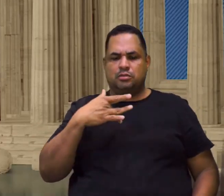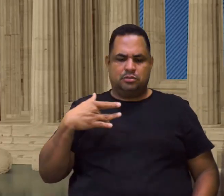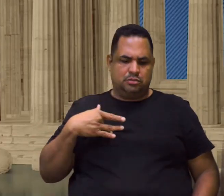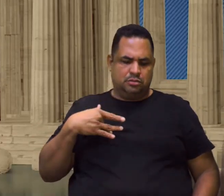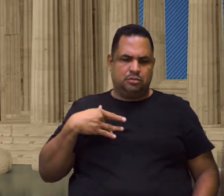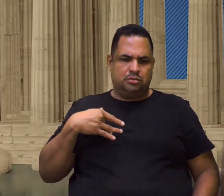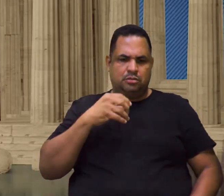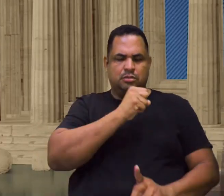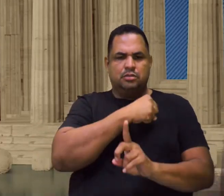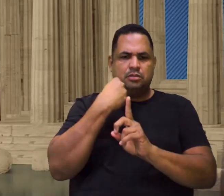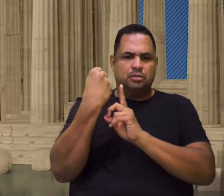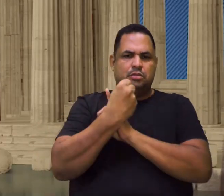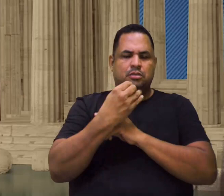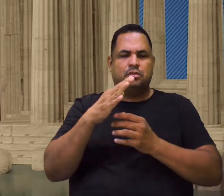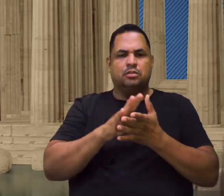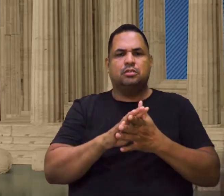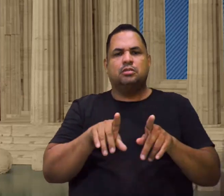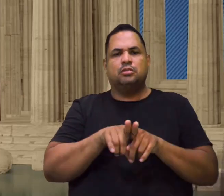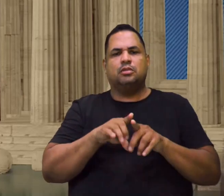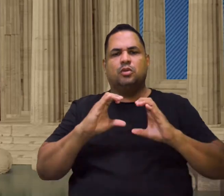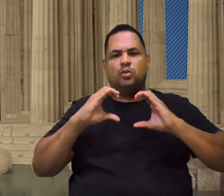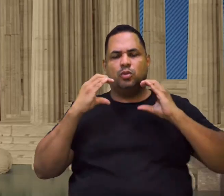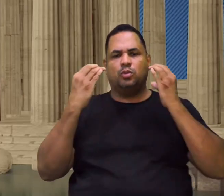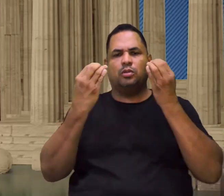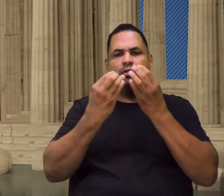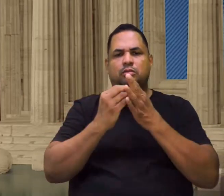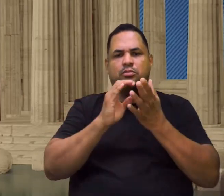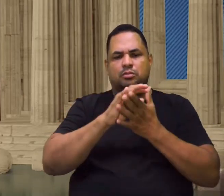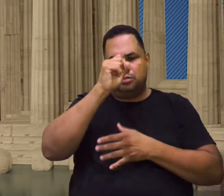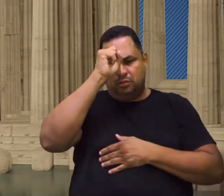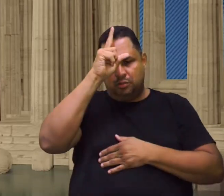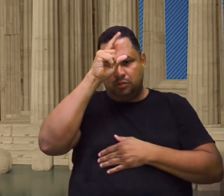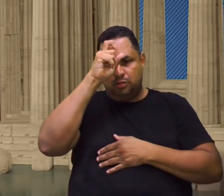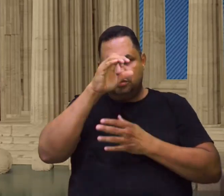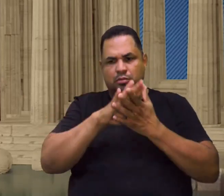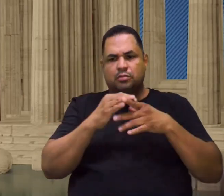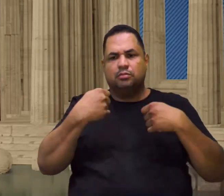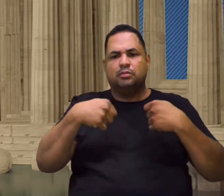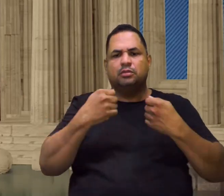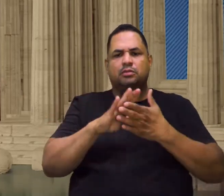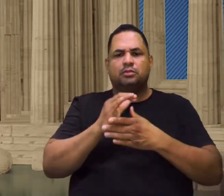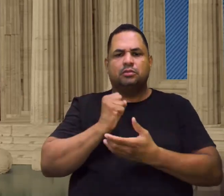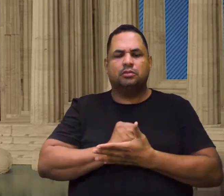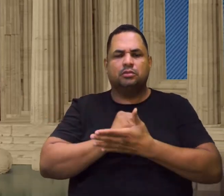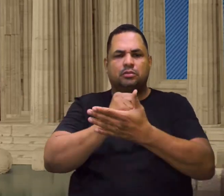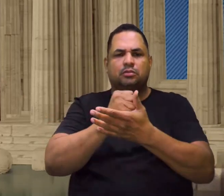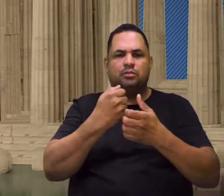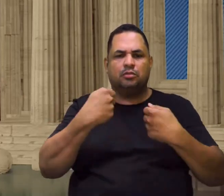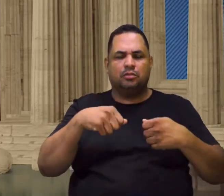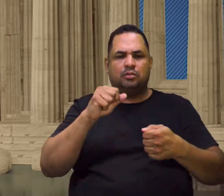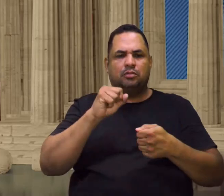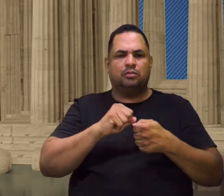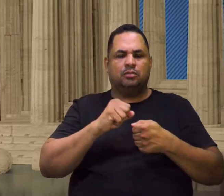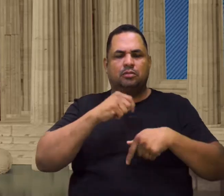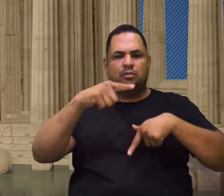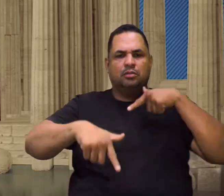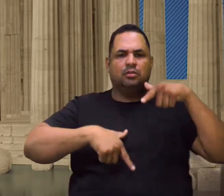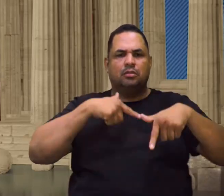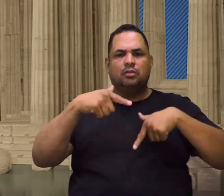ONGs, tem comunidades, tem hospitais que precisam de apoio. Então, algumas empresas, se podem, elas fazem esse trabalho.